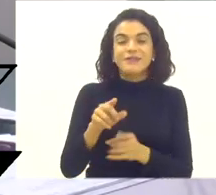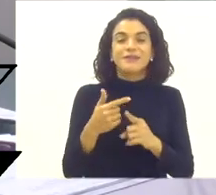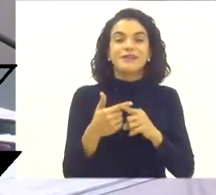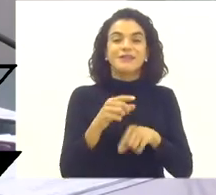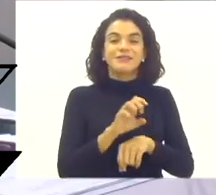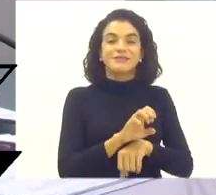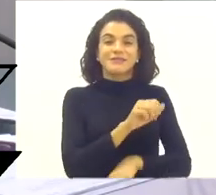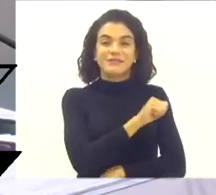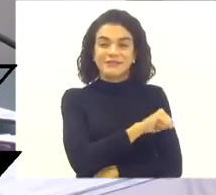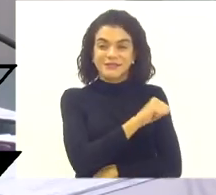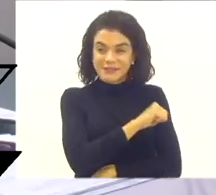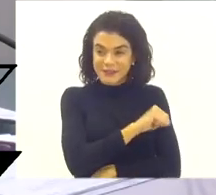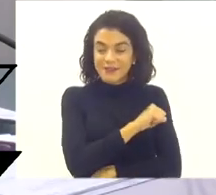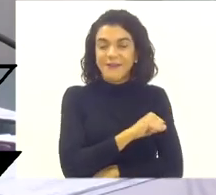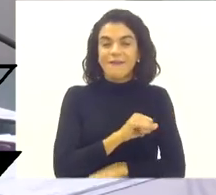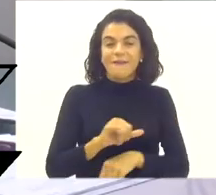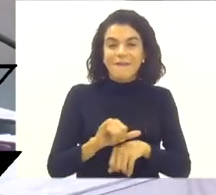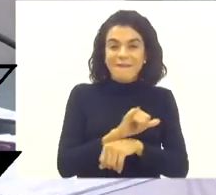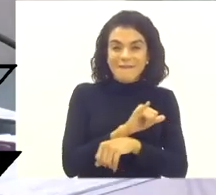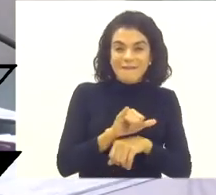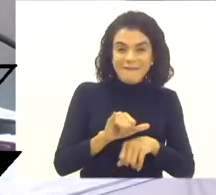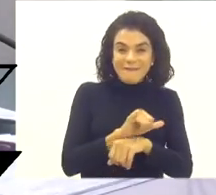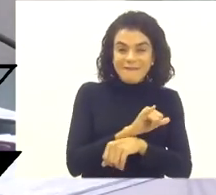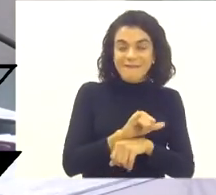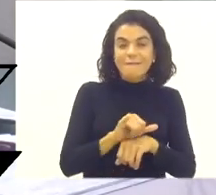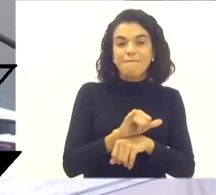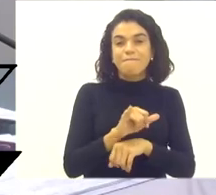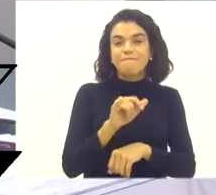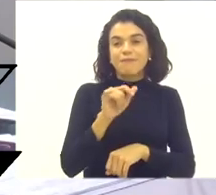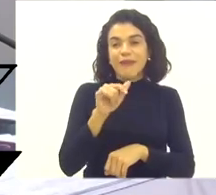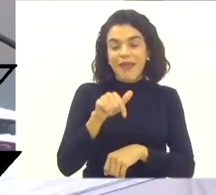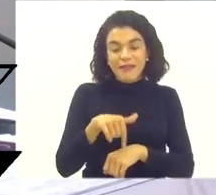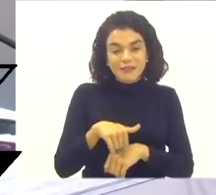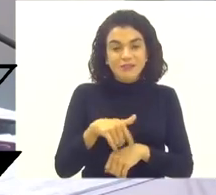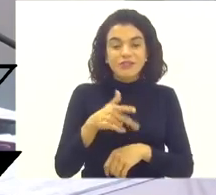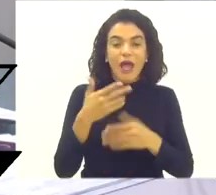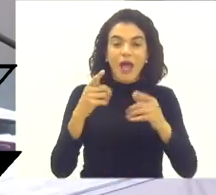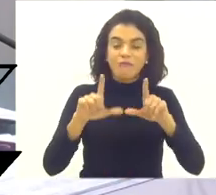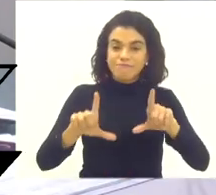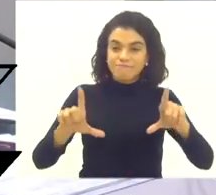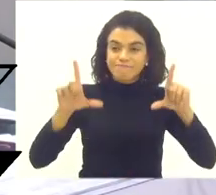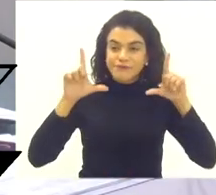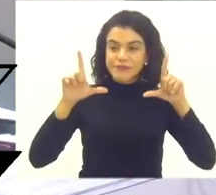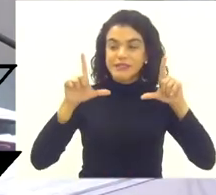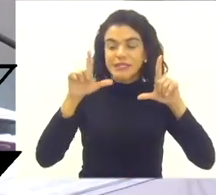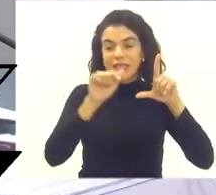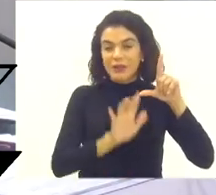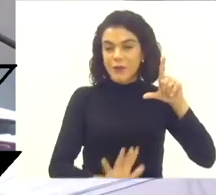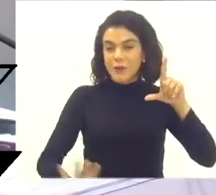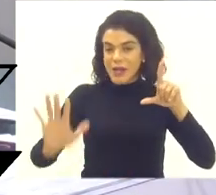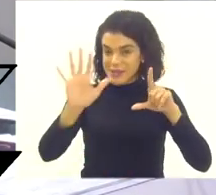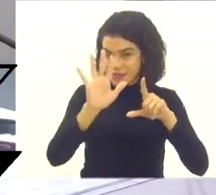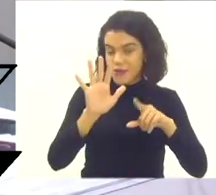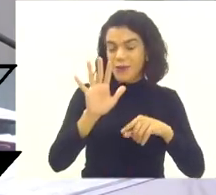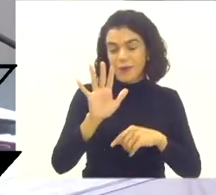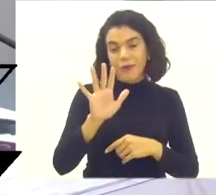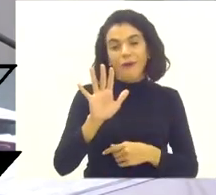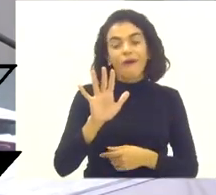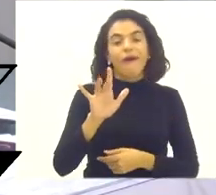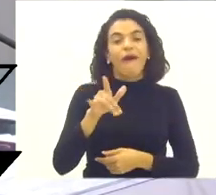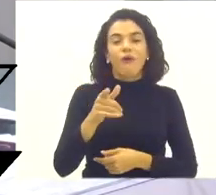do Rio de Janeiro que de alguma maneira é um repercut muito nacionalmente é